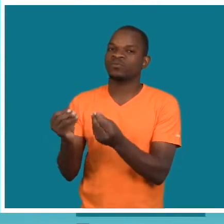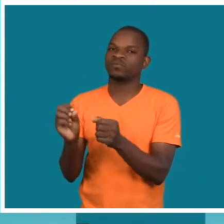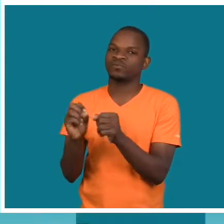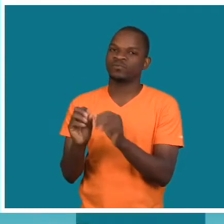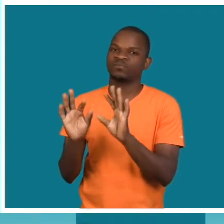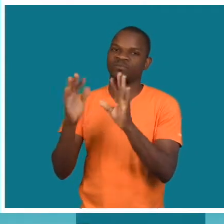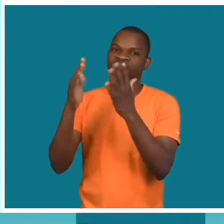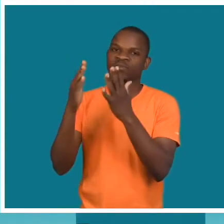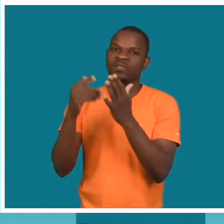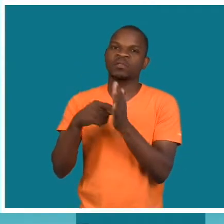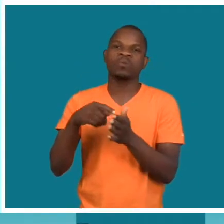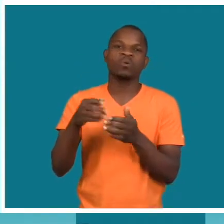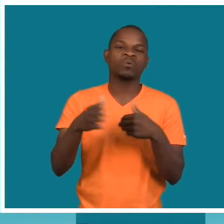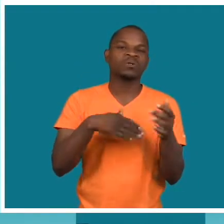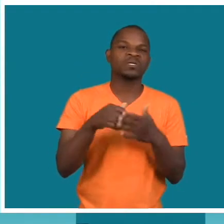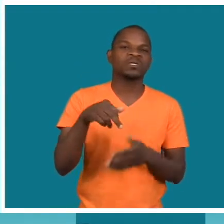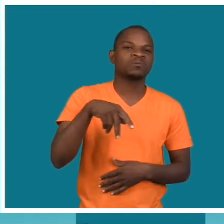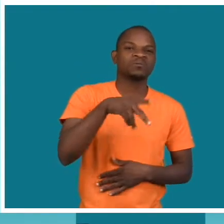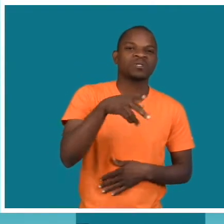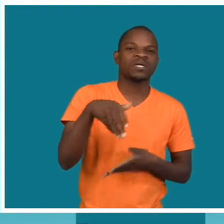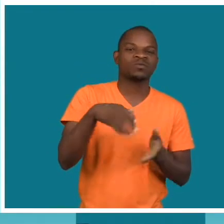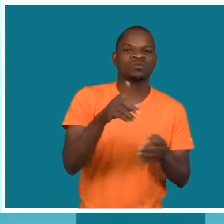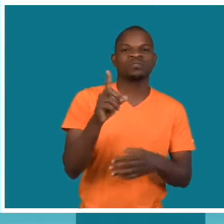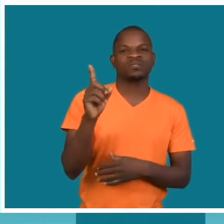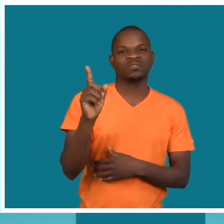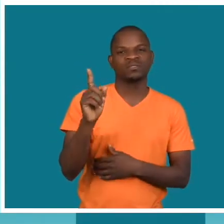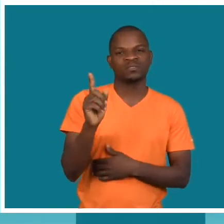garantida, não ter que andar pelas ruas.